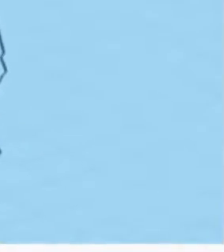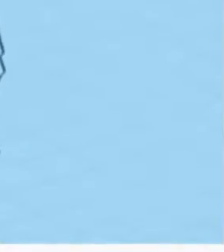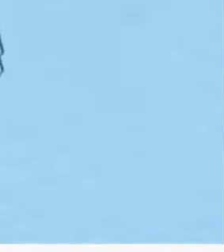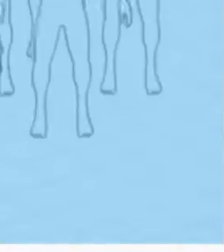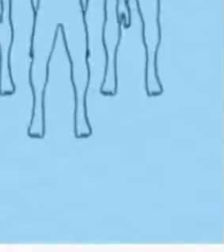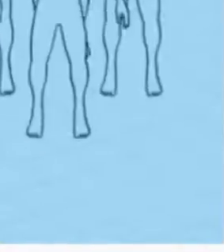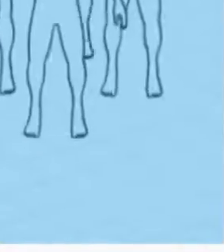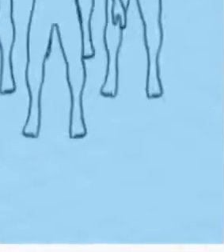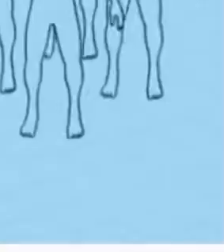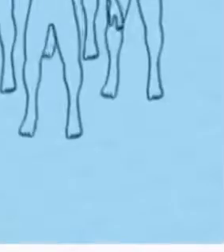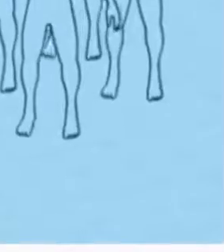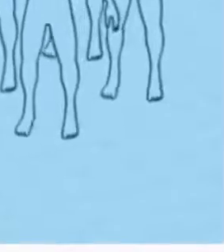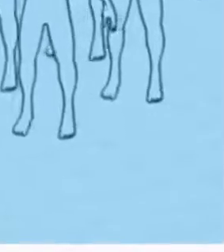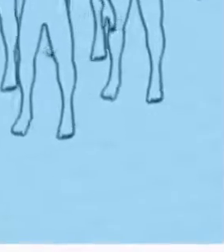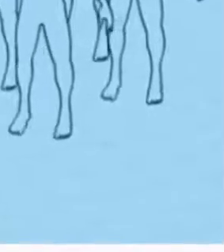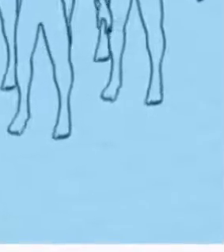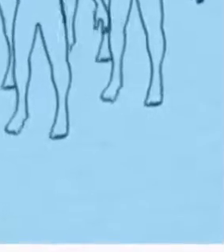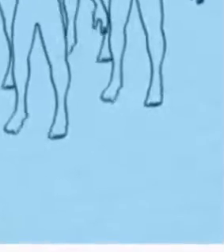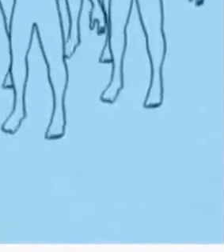aí